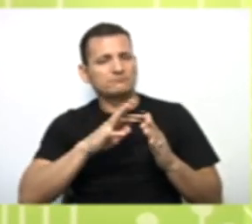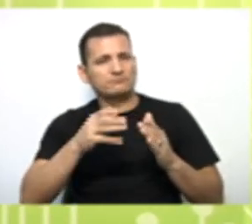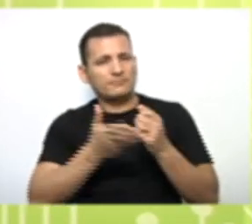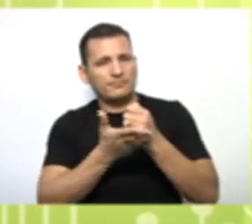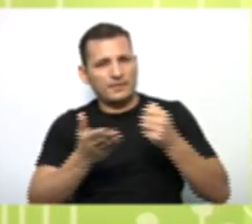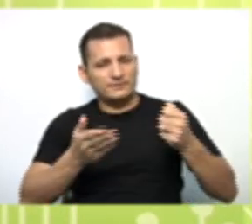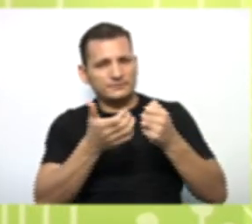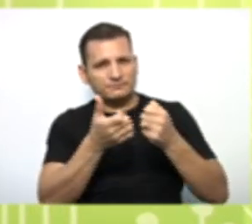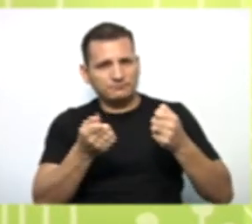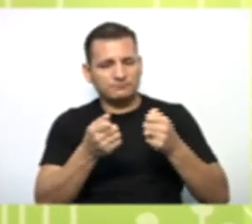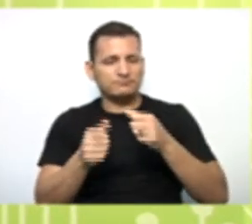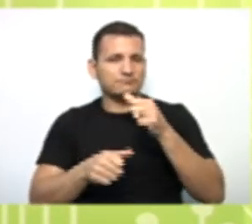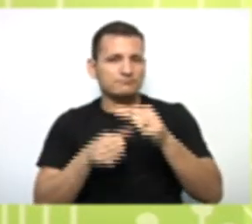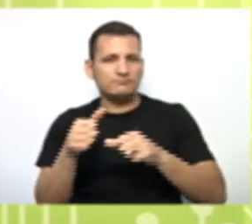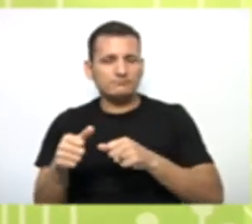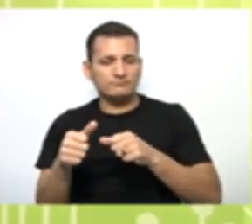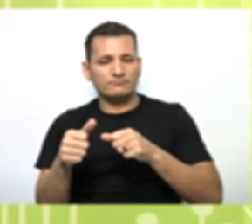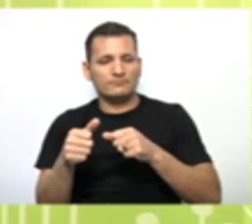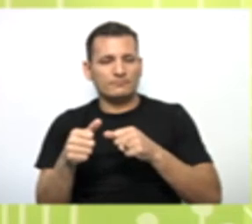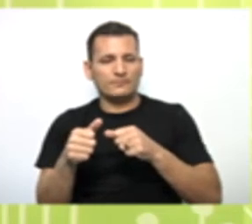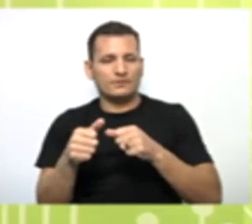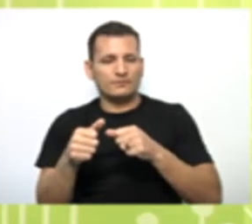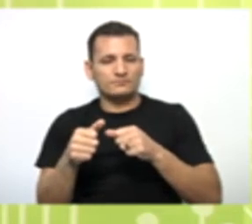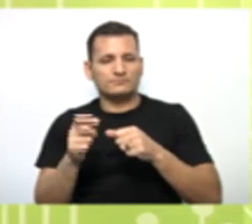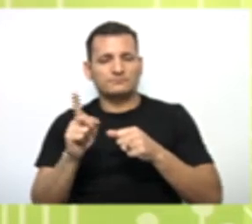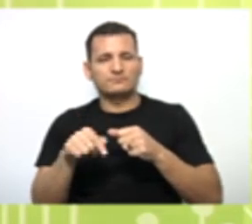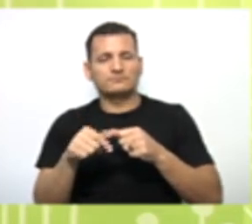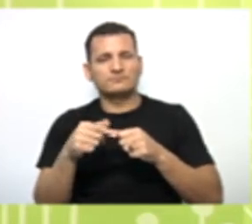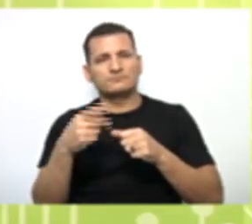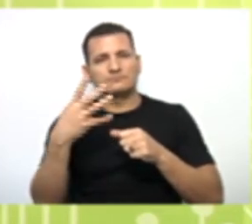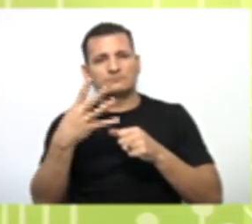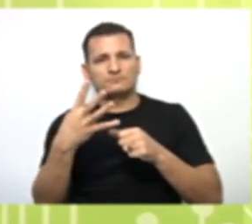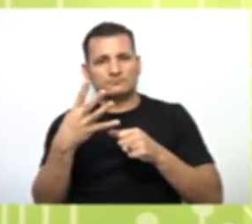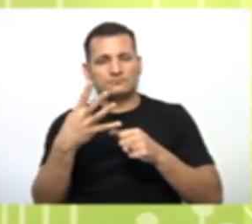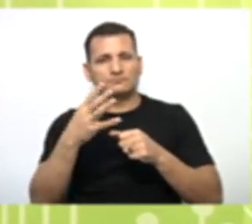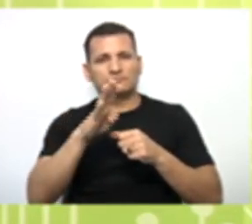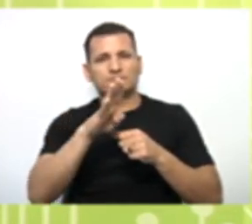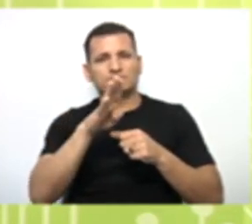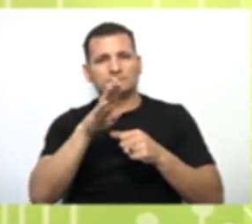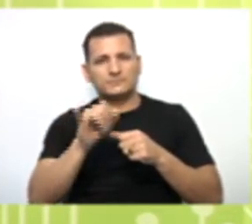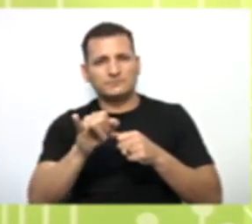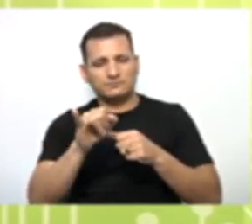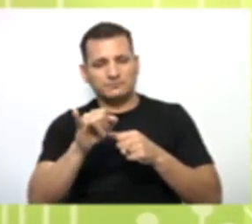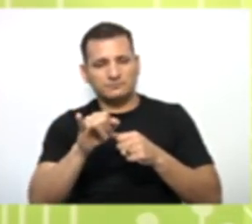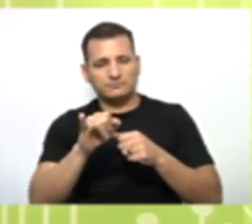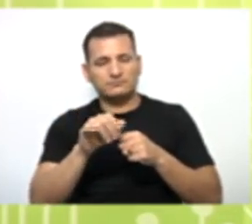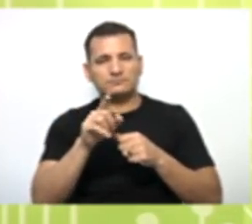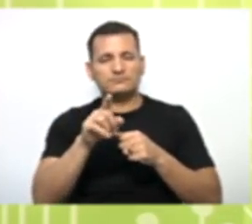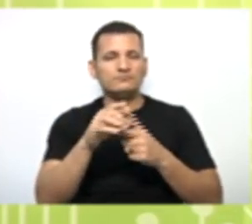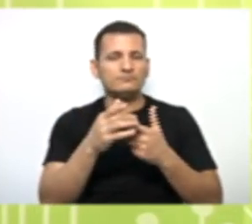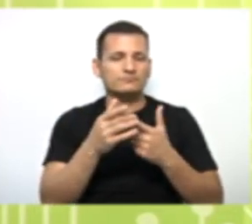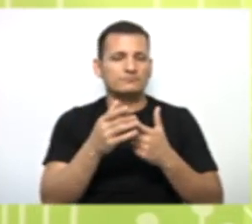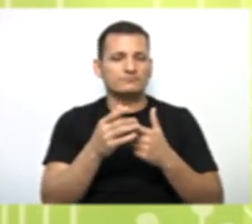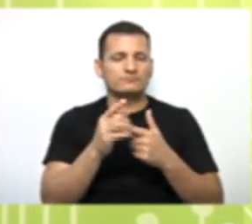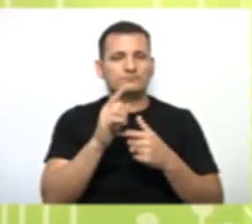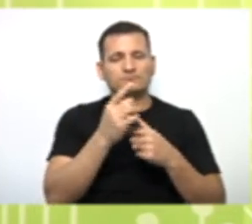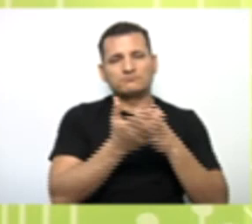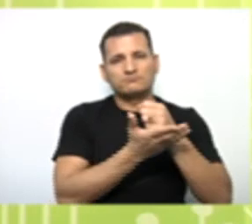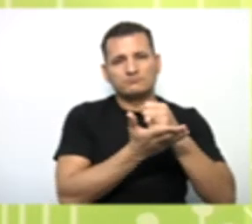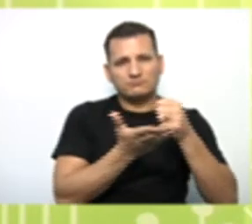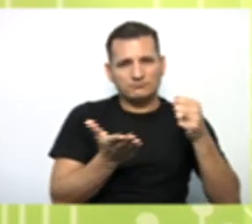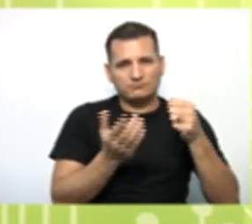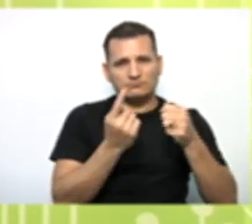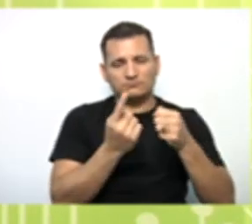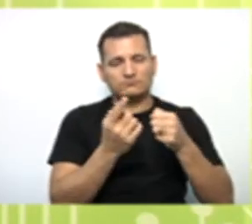hexadecimal para um número hexadecimal equivale a 4 dígitos binários. Então você pega um hexadecimal e transforma